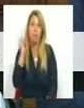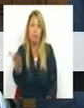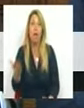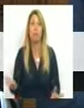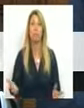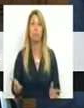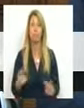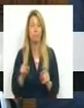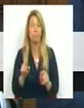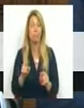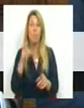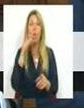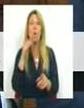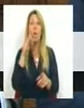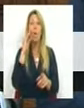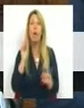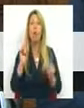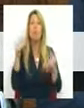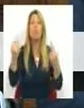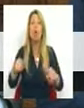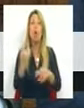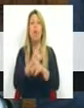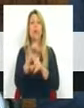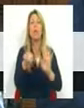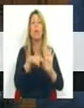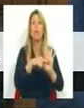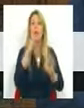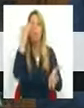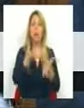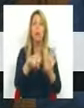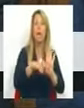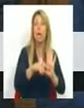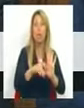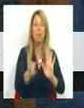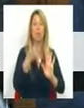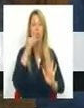a esta parte. O banco não teve só consequências negativas ou resultados negativos. O banco evoluiu